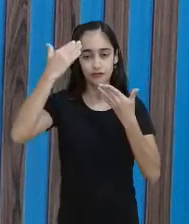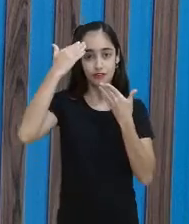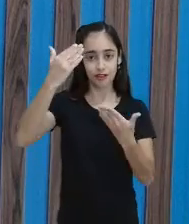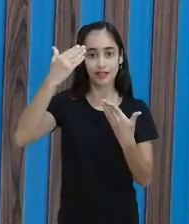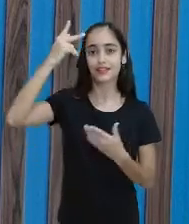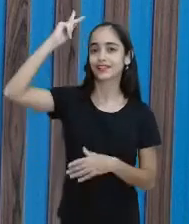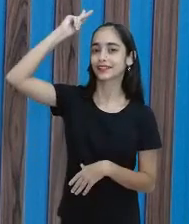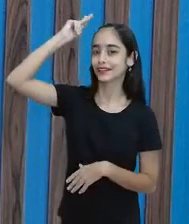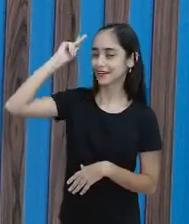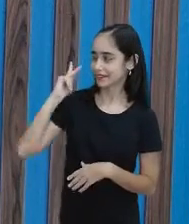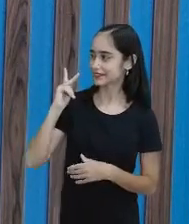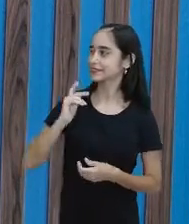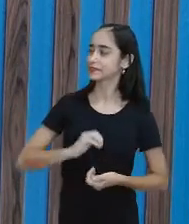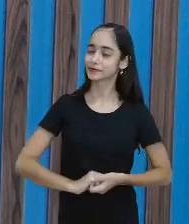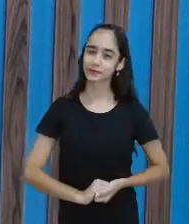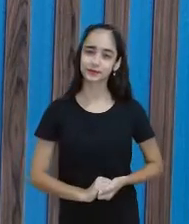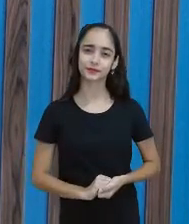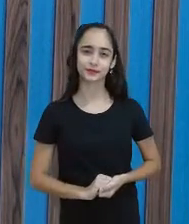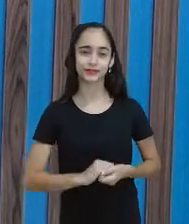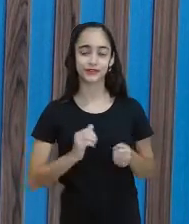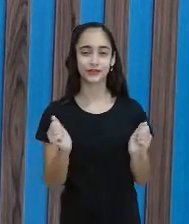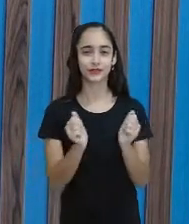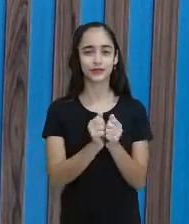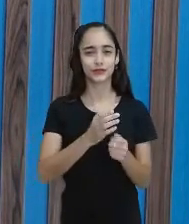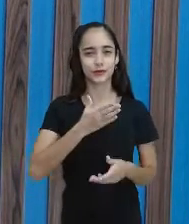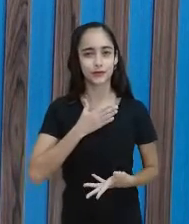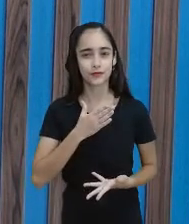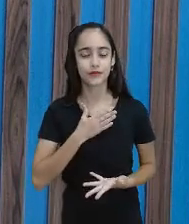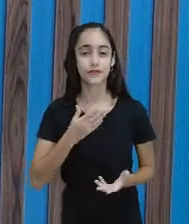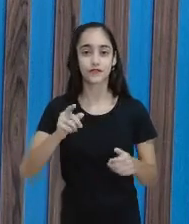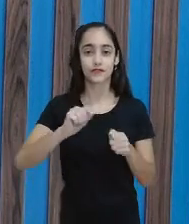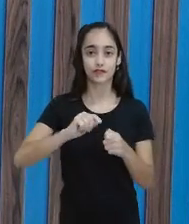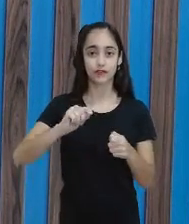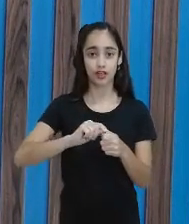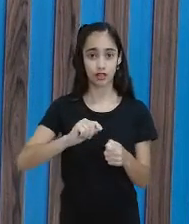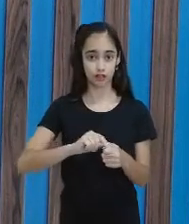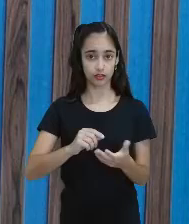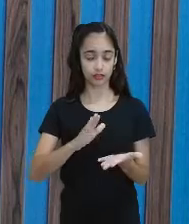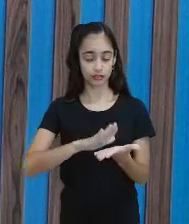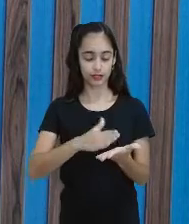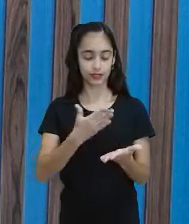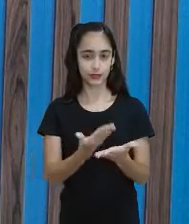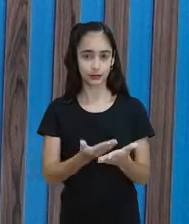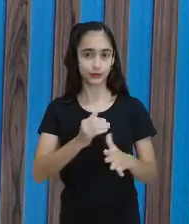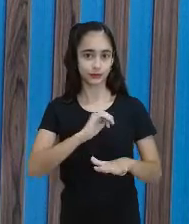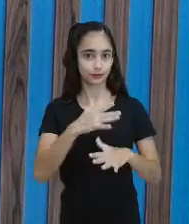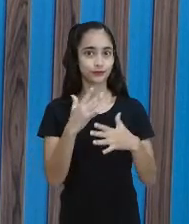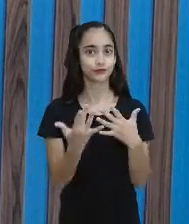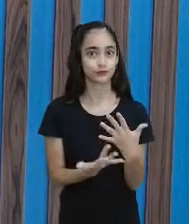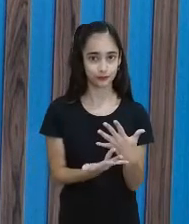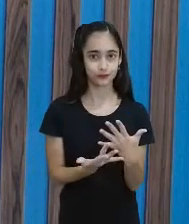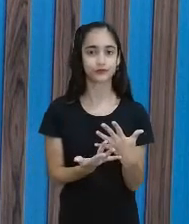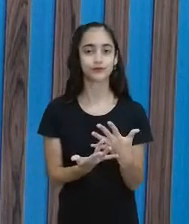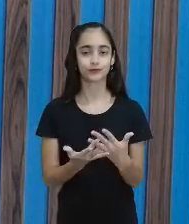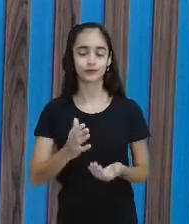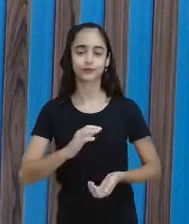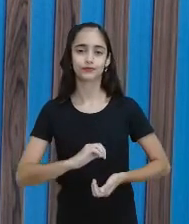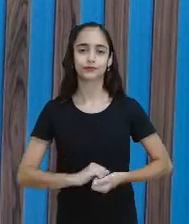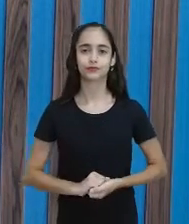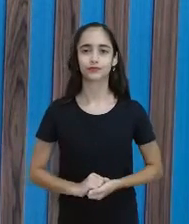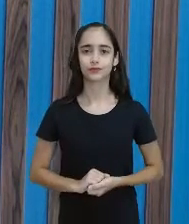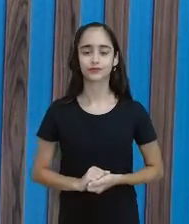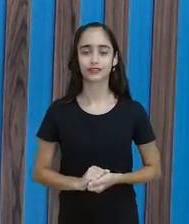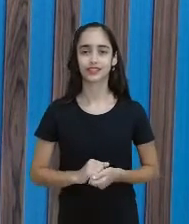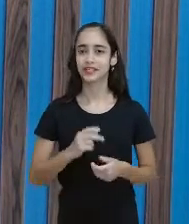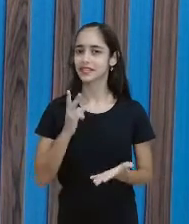querida Karen, que está aqui fazendo nessa tradução simultânea aí para a língua brasileira de sinais.